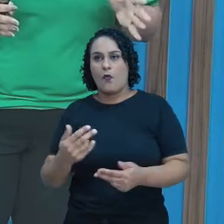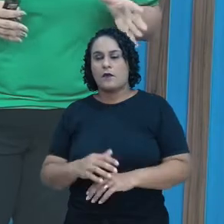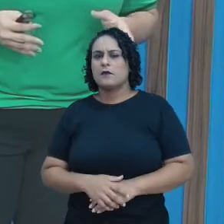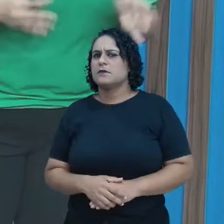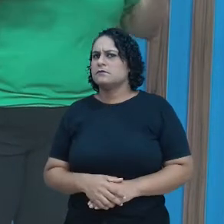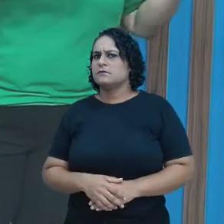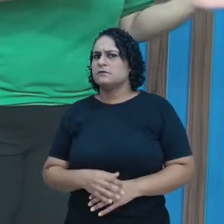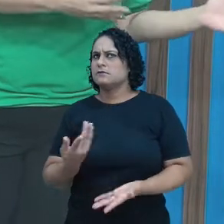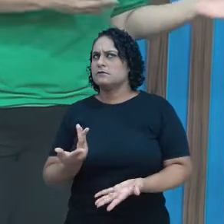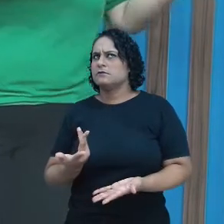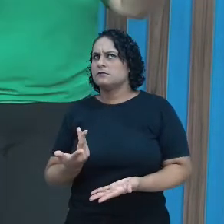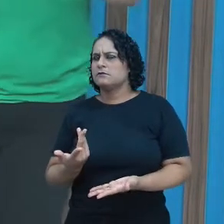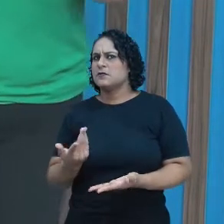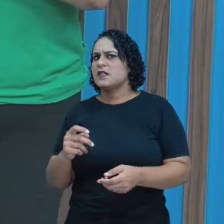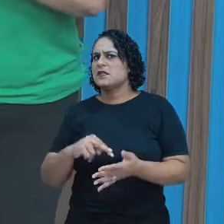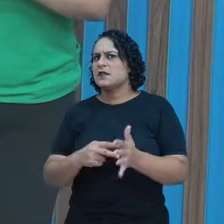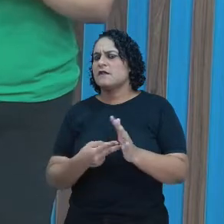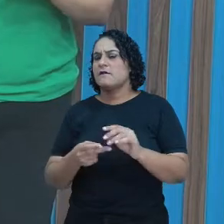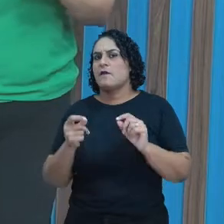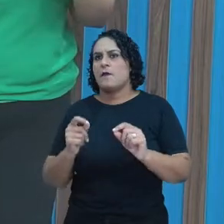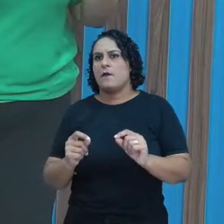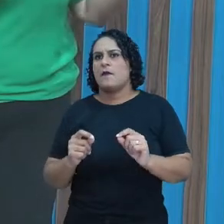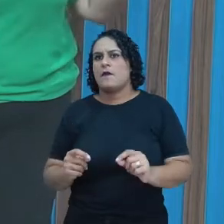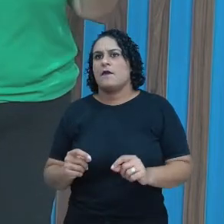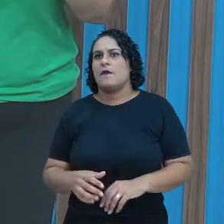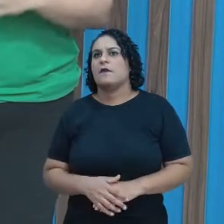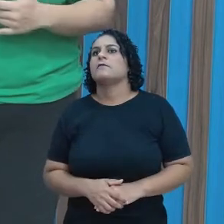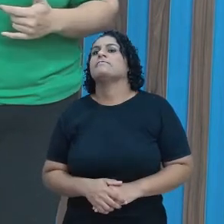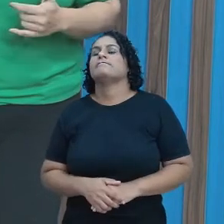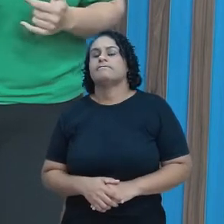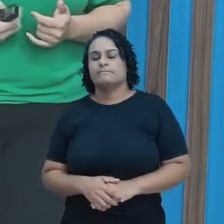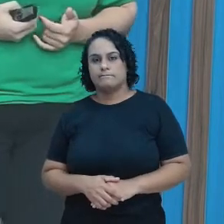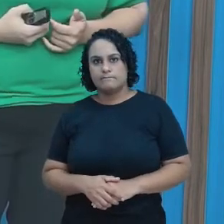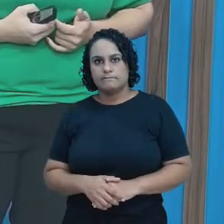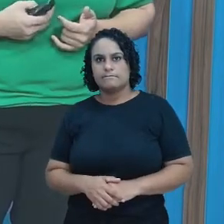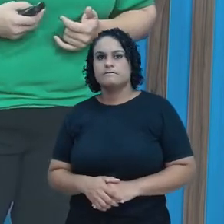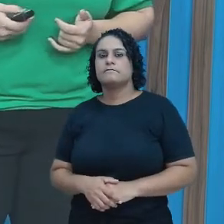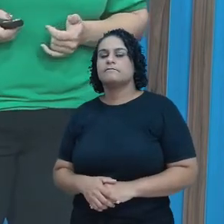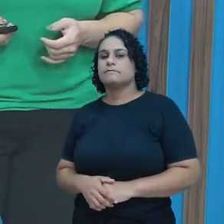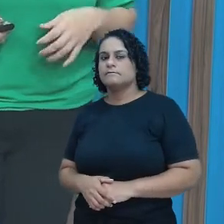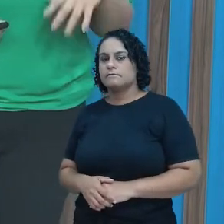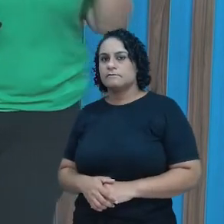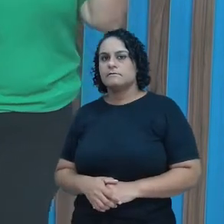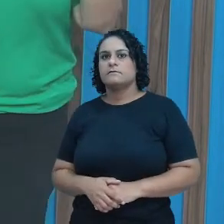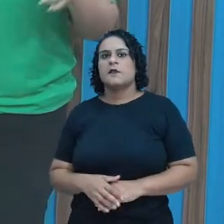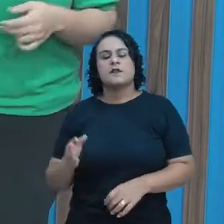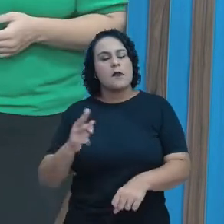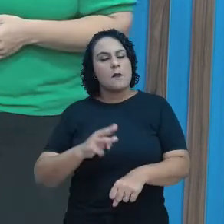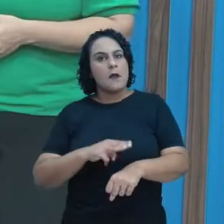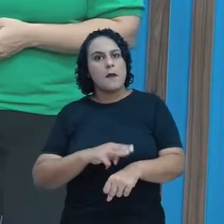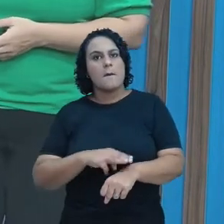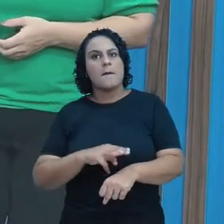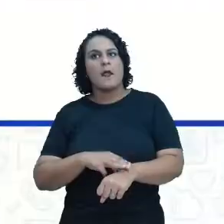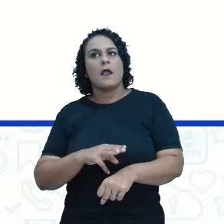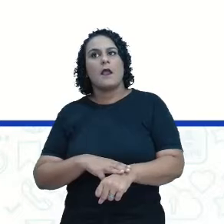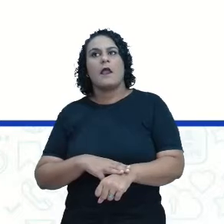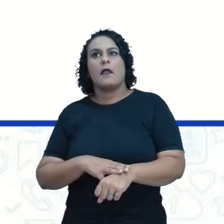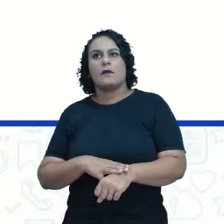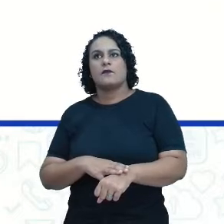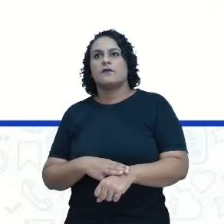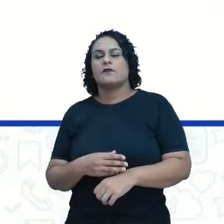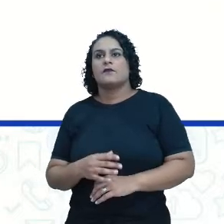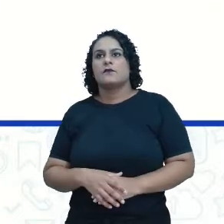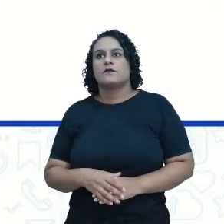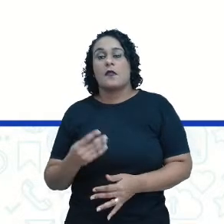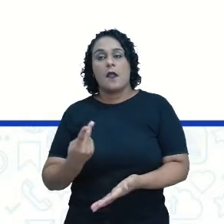quê, professora? Isso quer dizer que são eventos mais recentes, tá certo? Então, joga aí, Deivinho, para eles conseguirem